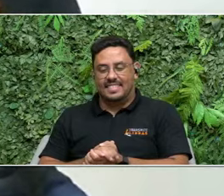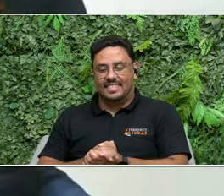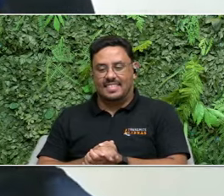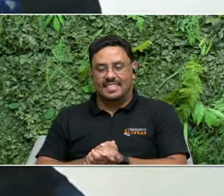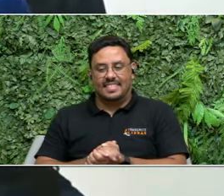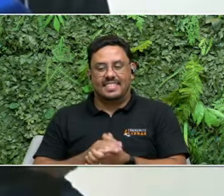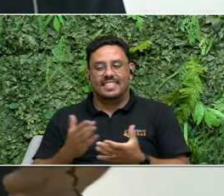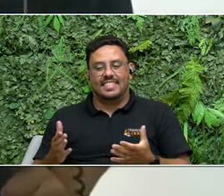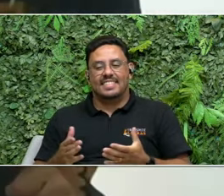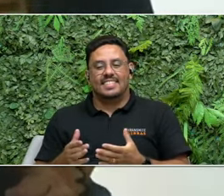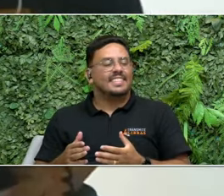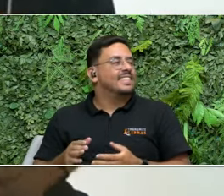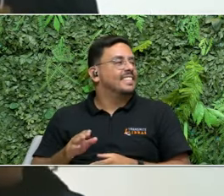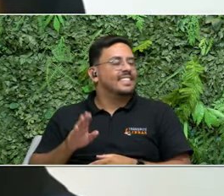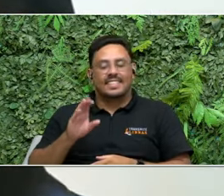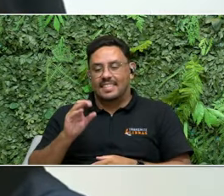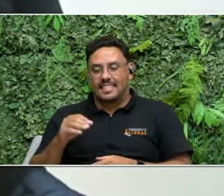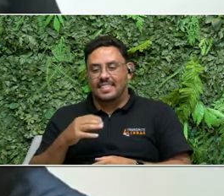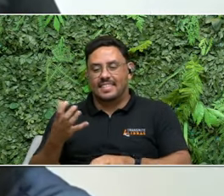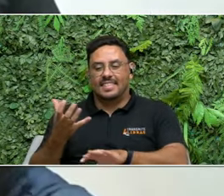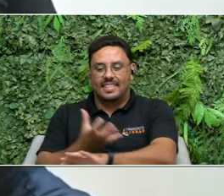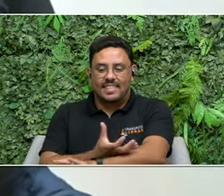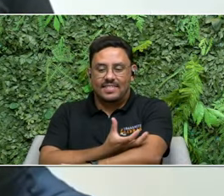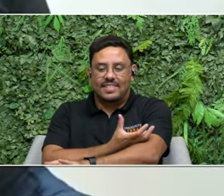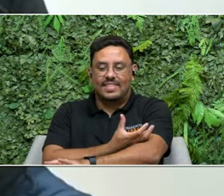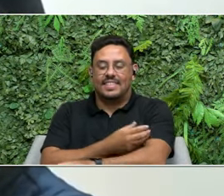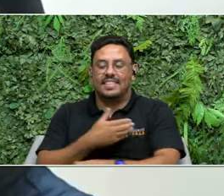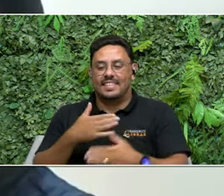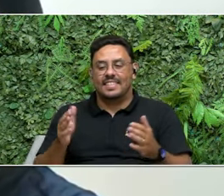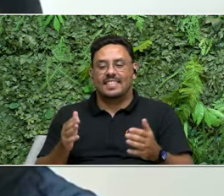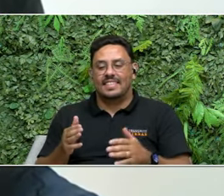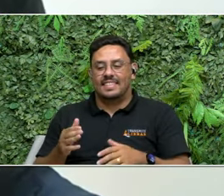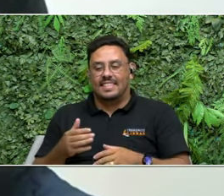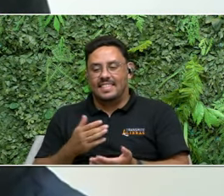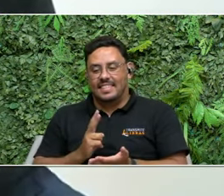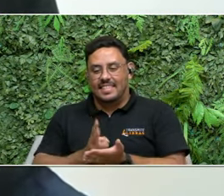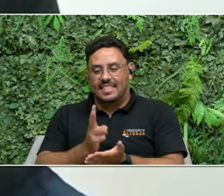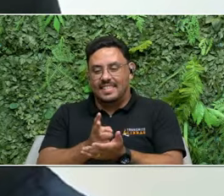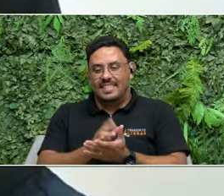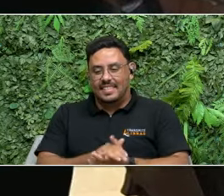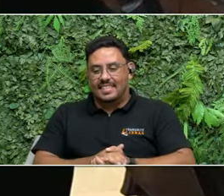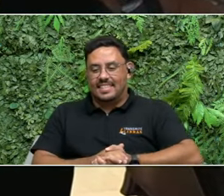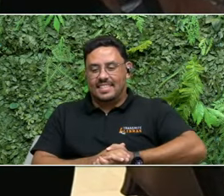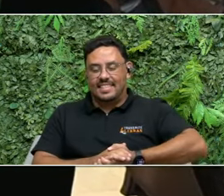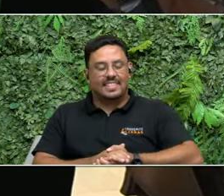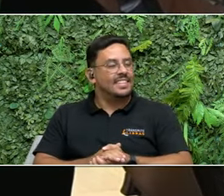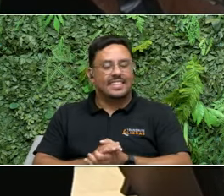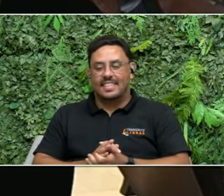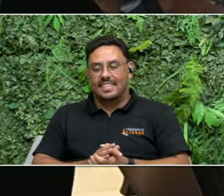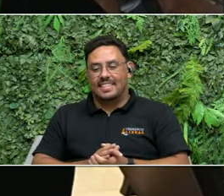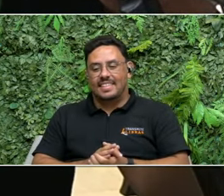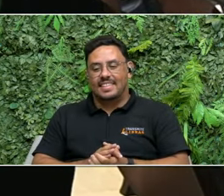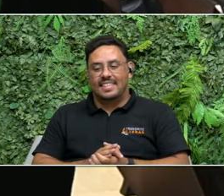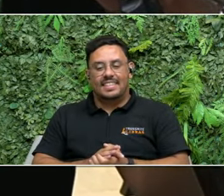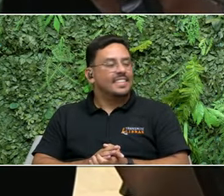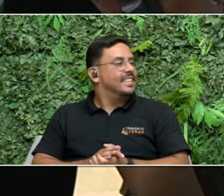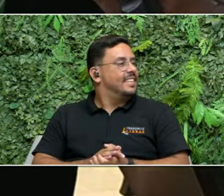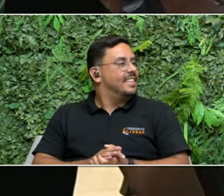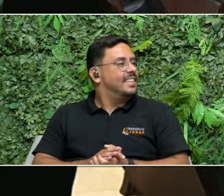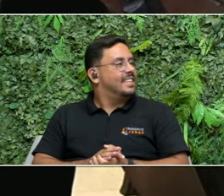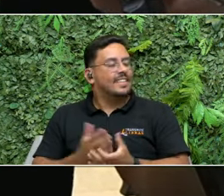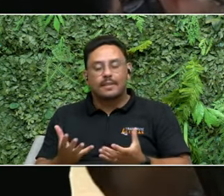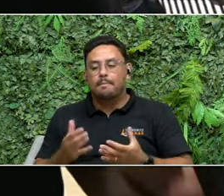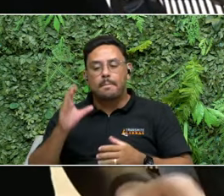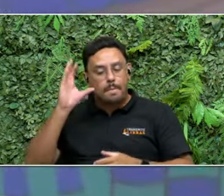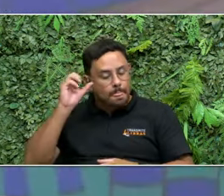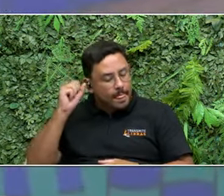não Bob o Gilbert ele tá emocionado S toca aí porque ele tá muito emocionado lá de cá preciso beber velho quero